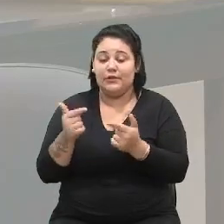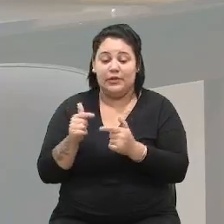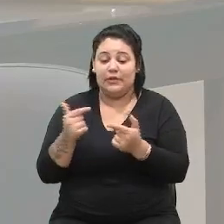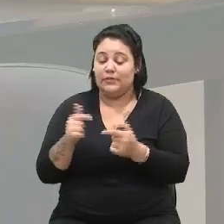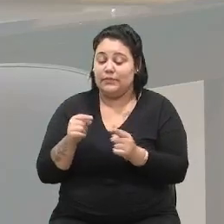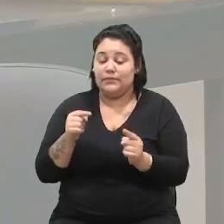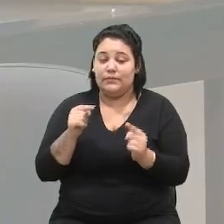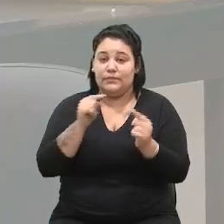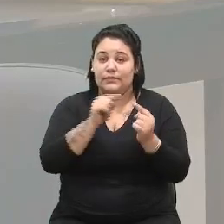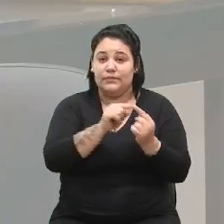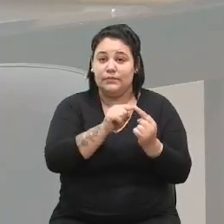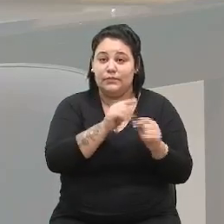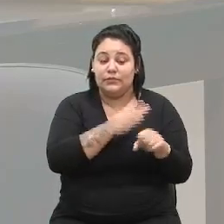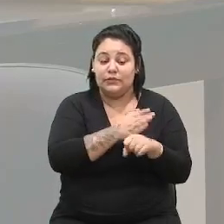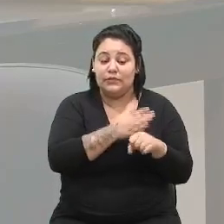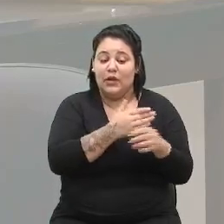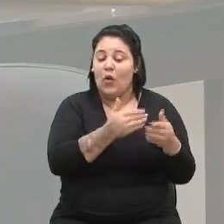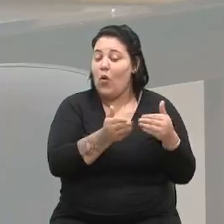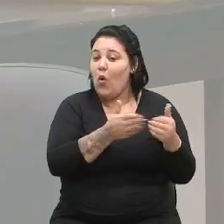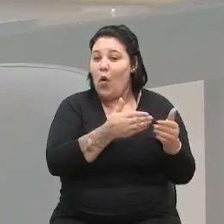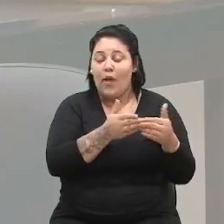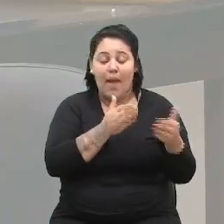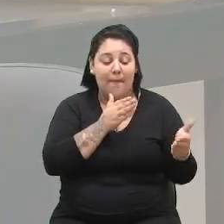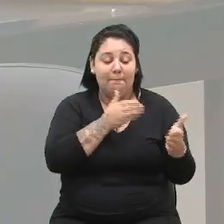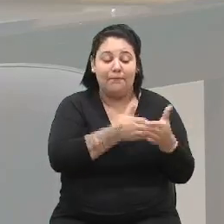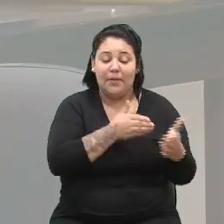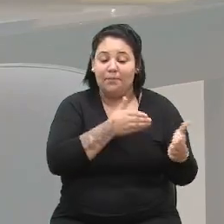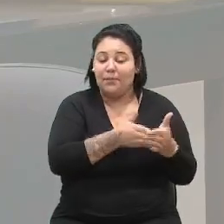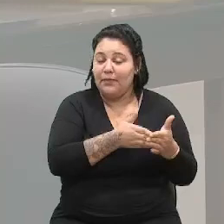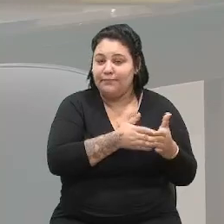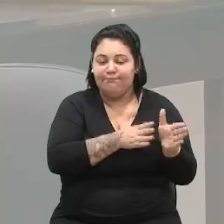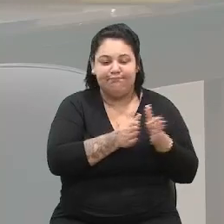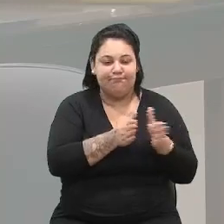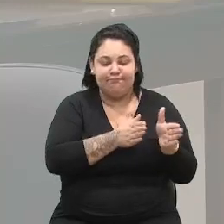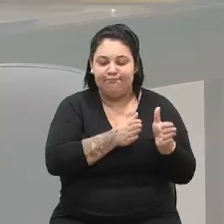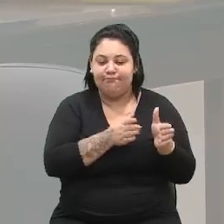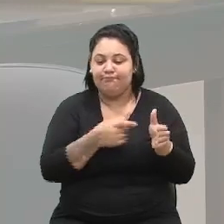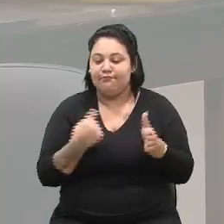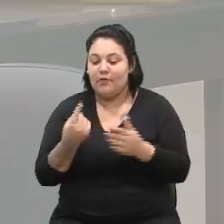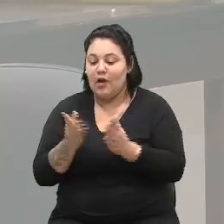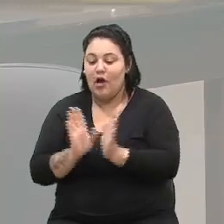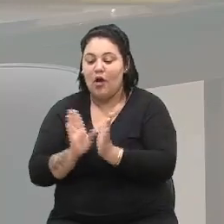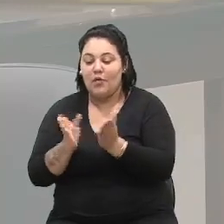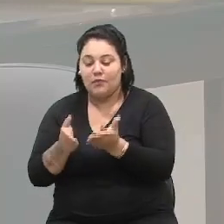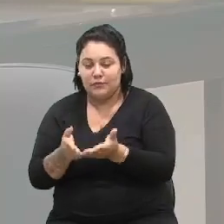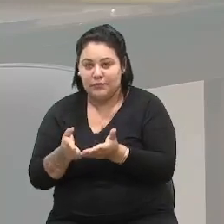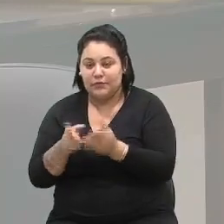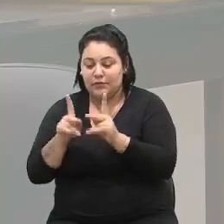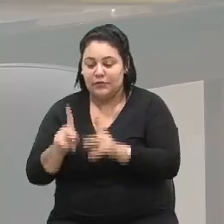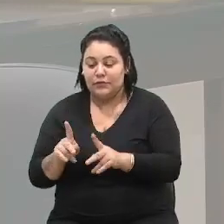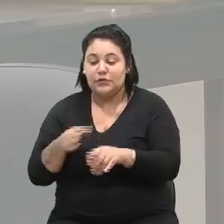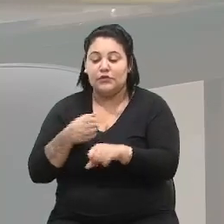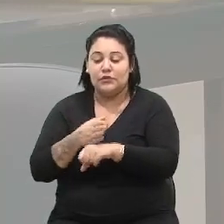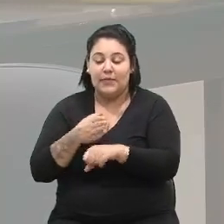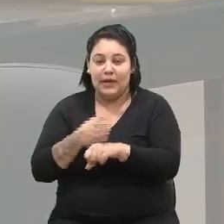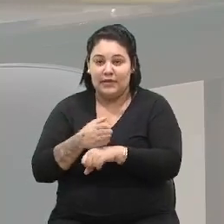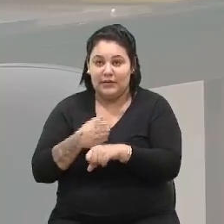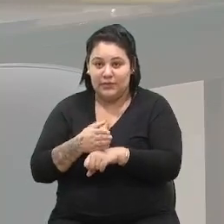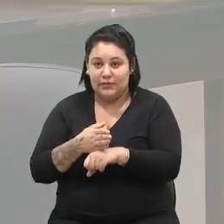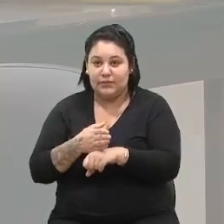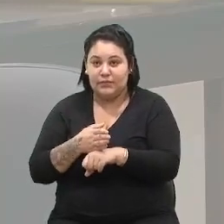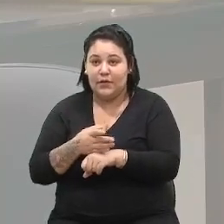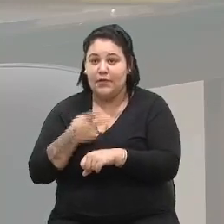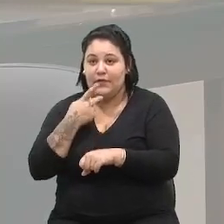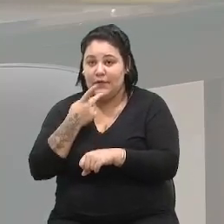legais qualquer impedimento à sua tramitação, esta comissão, por seus integrantes, manifesta-se pela legalidade